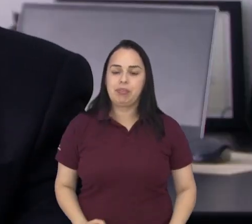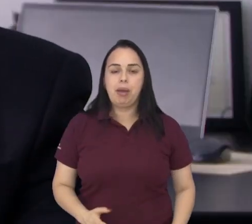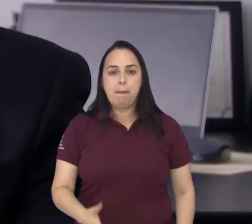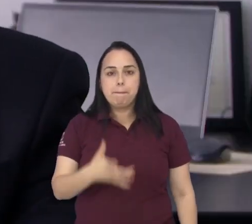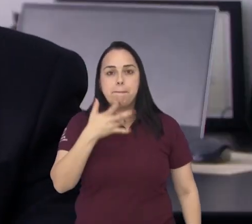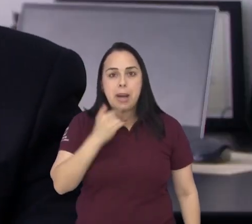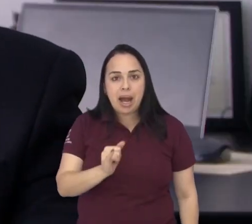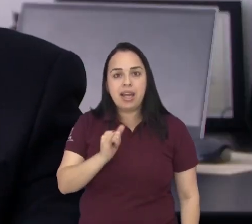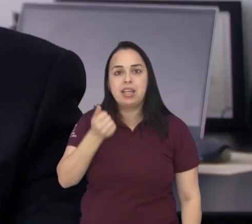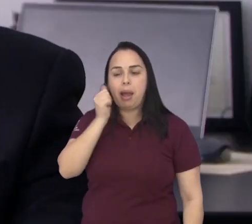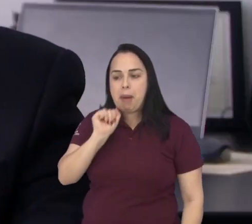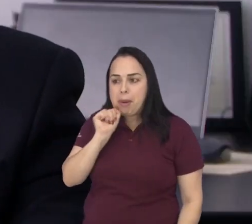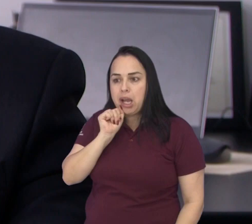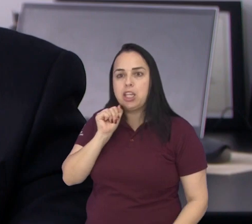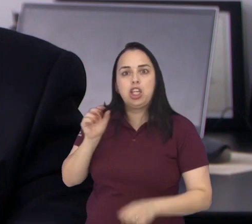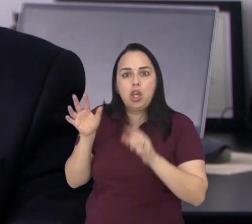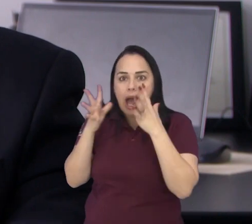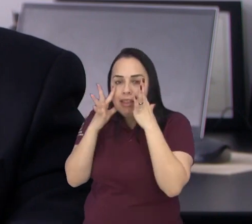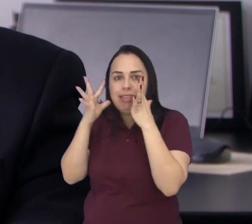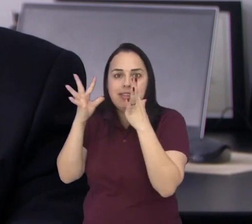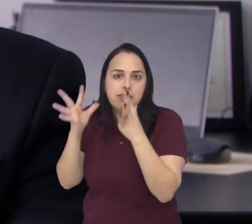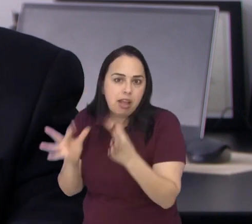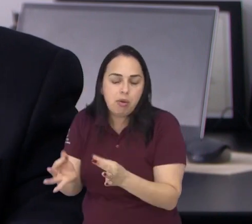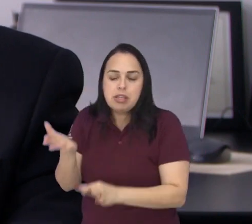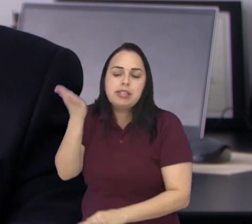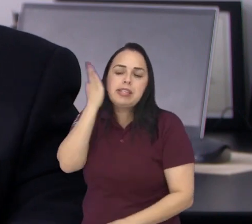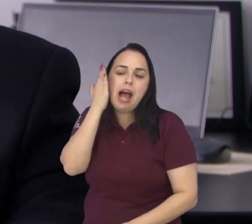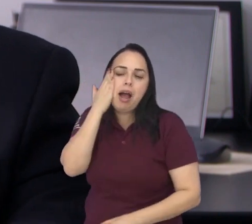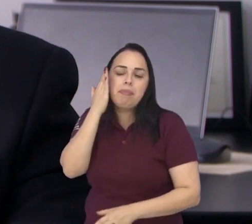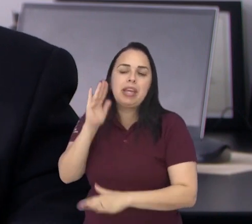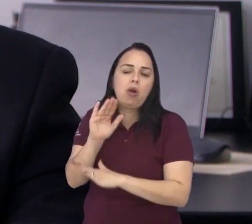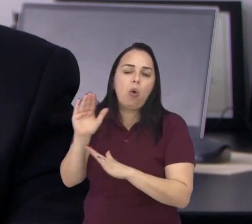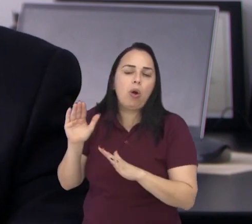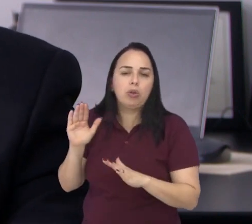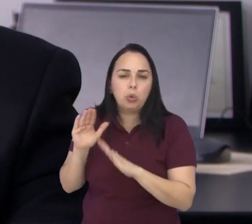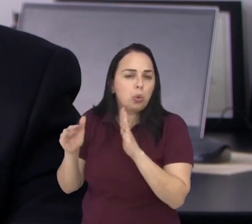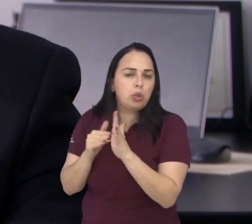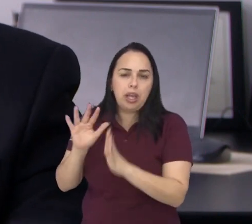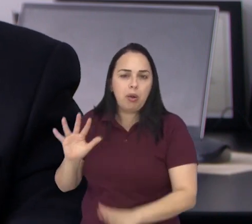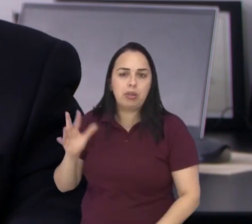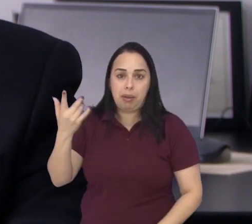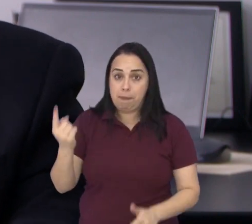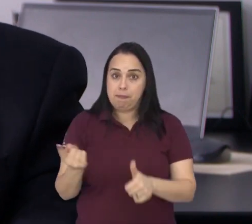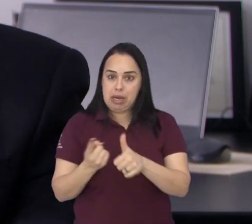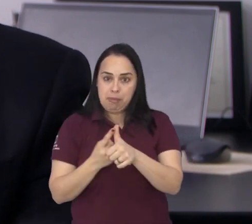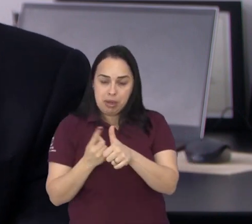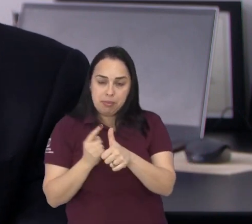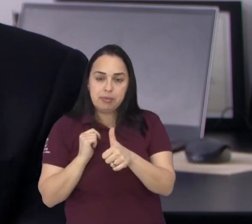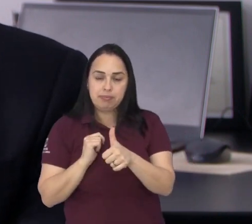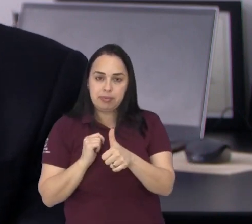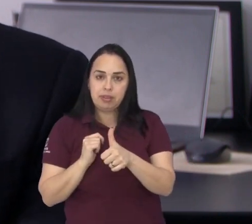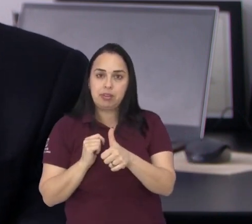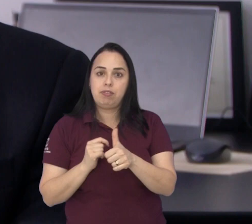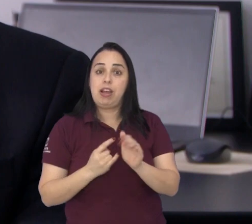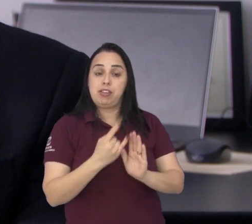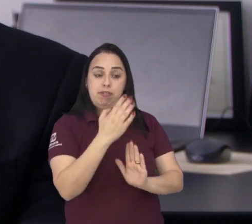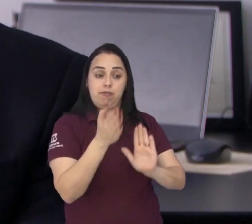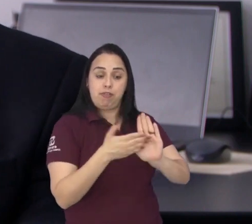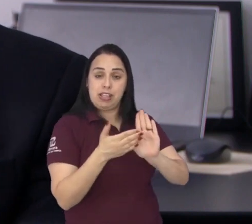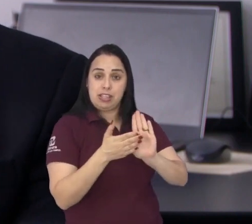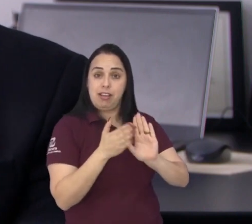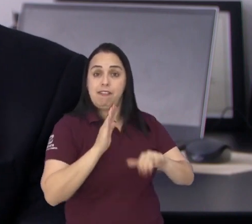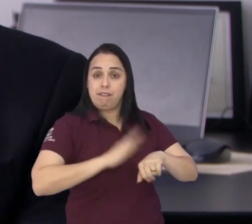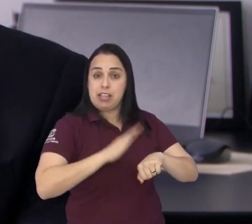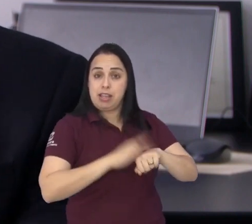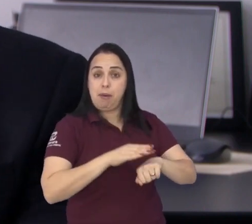um pai que participa da vida da criança e do adolescente, que sabe o que está acontecendo, tá? Ele tem que fazer o